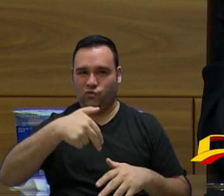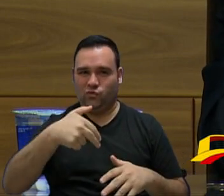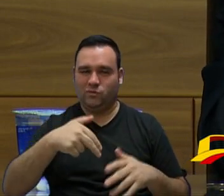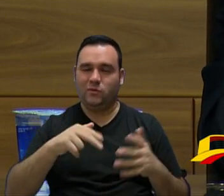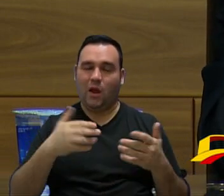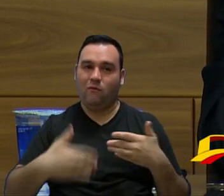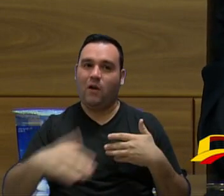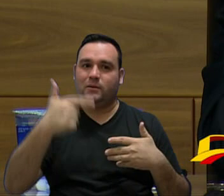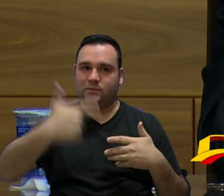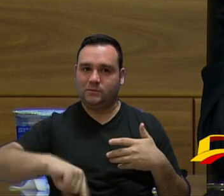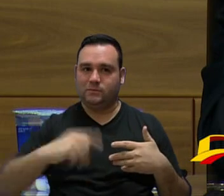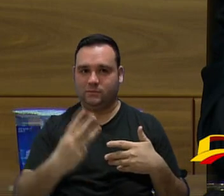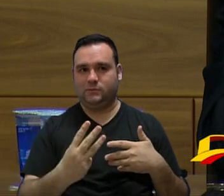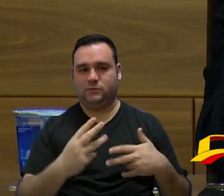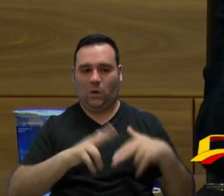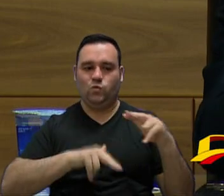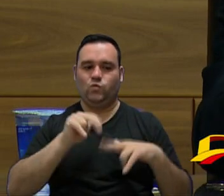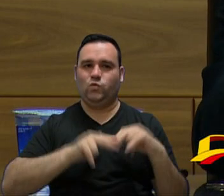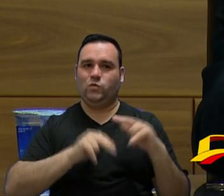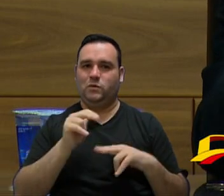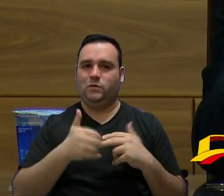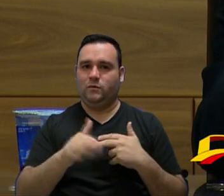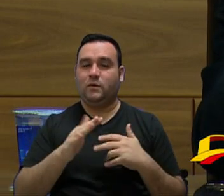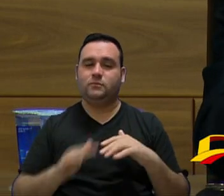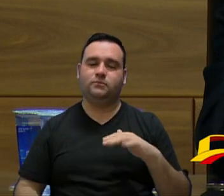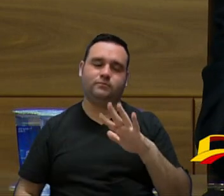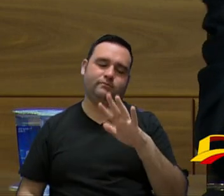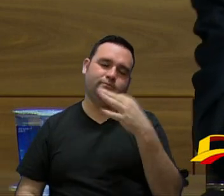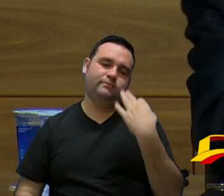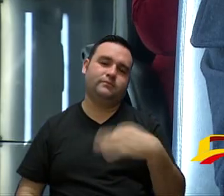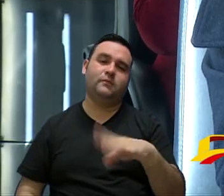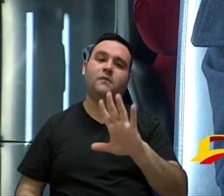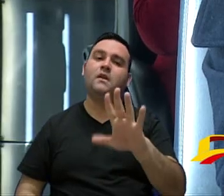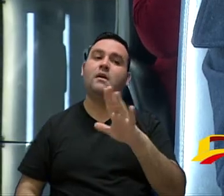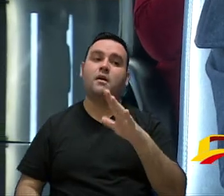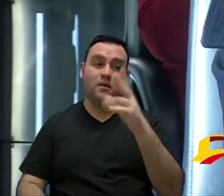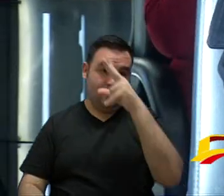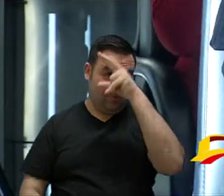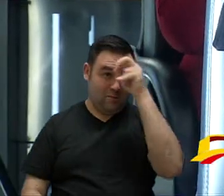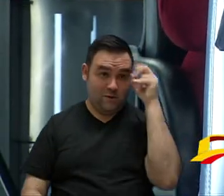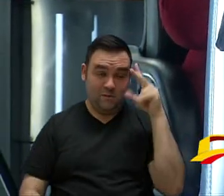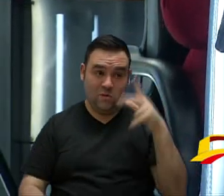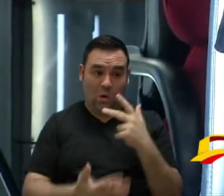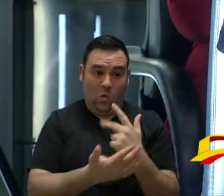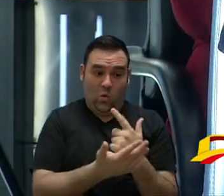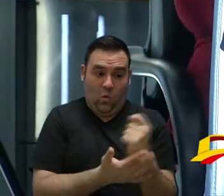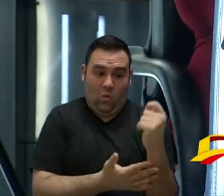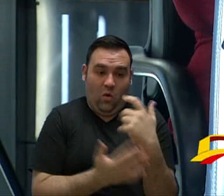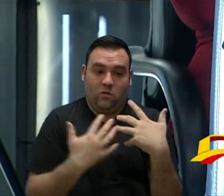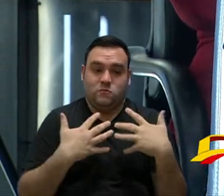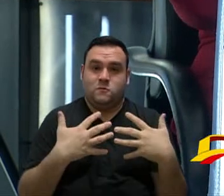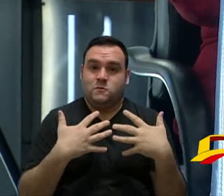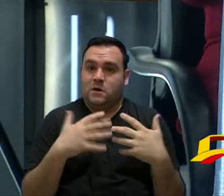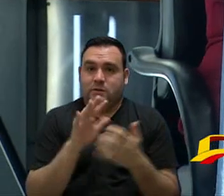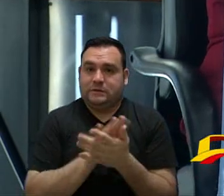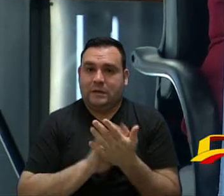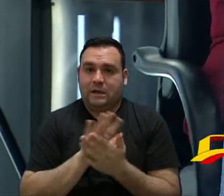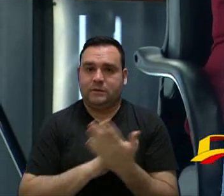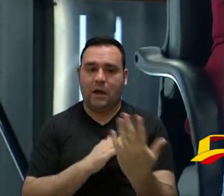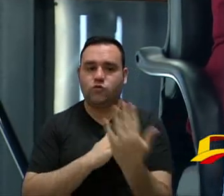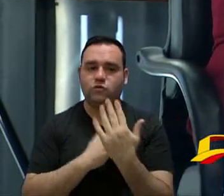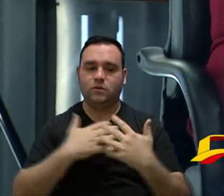recebo esses mais três também o então secretário a prefeitura não fez a compra de nenhum respirador